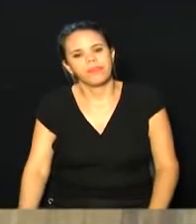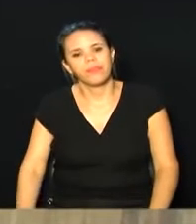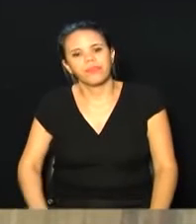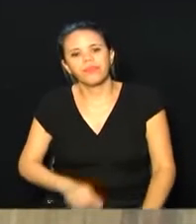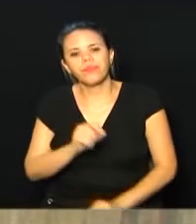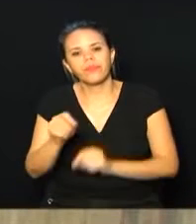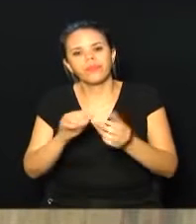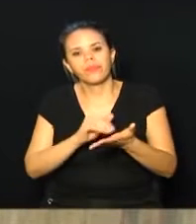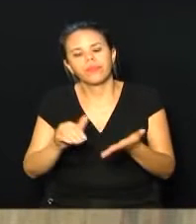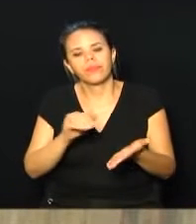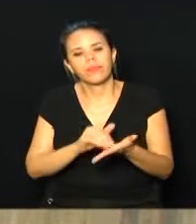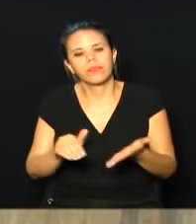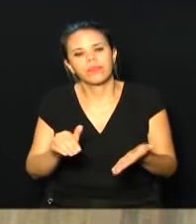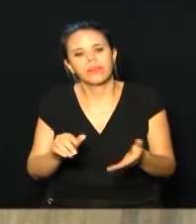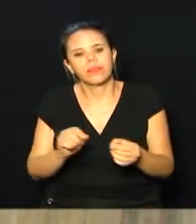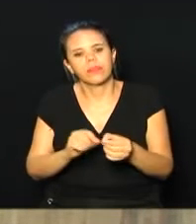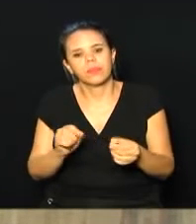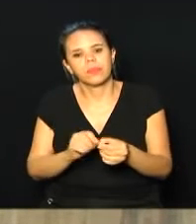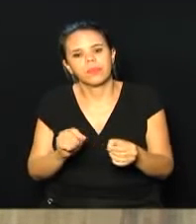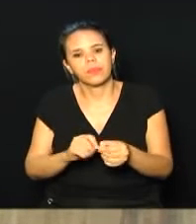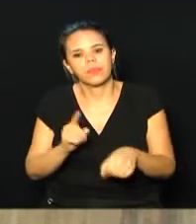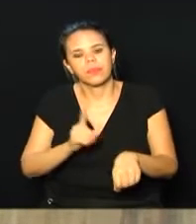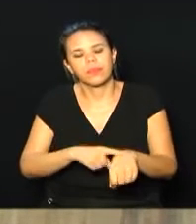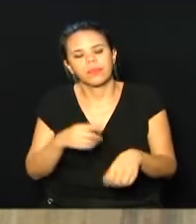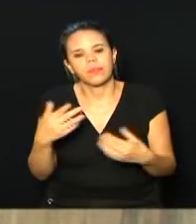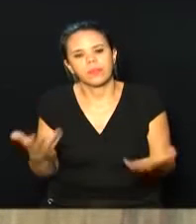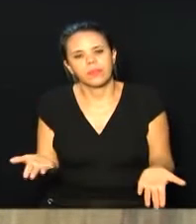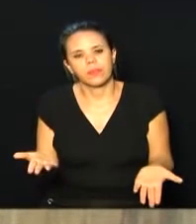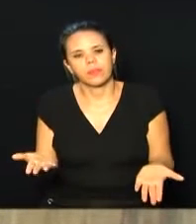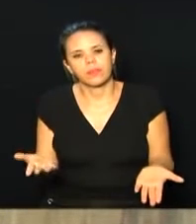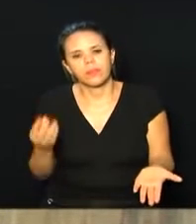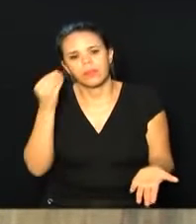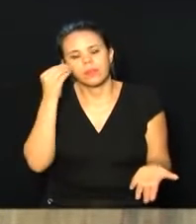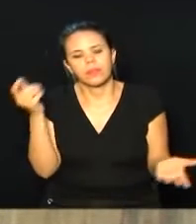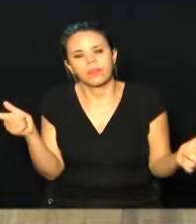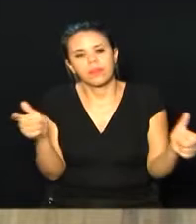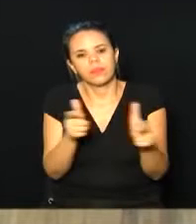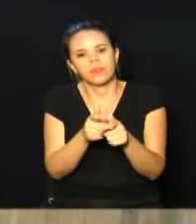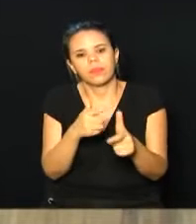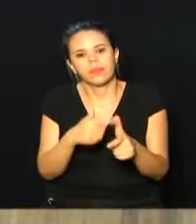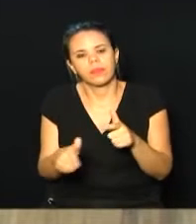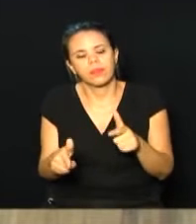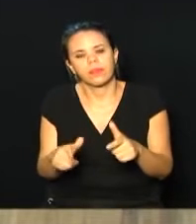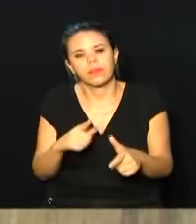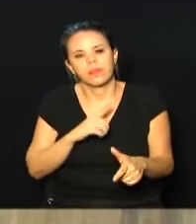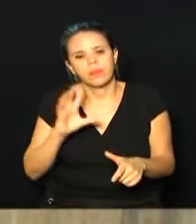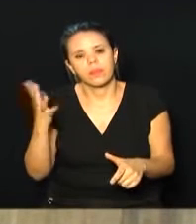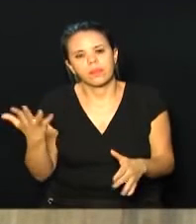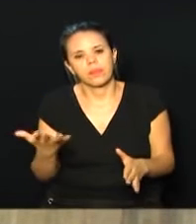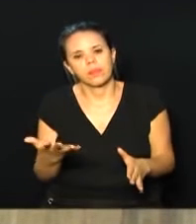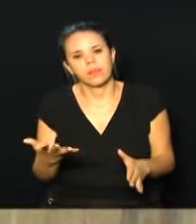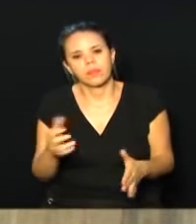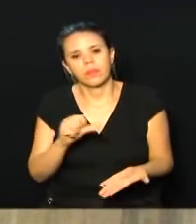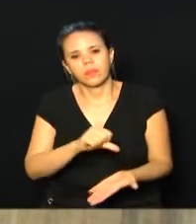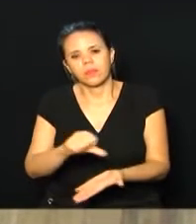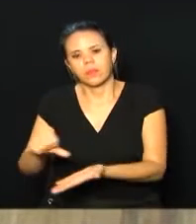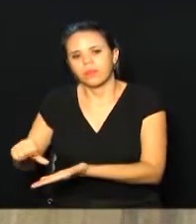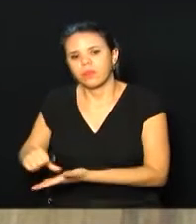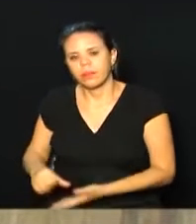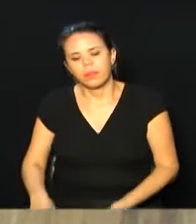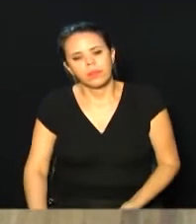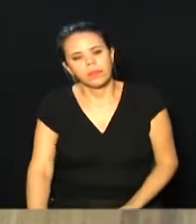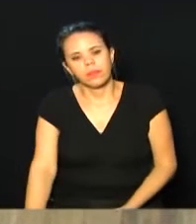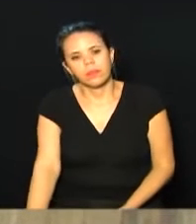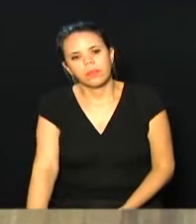a Secretaria está fazendo nesse momento para tentar minimizar o que tem acontecido nessas regiões?